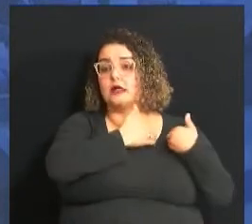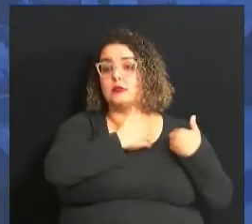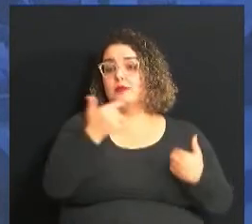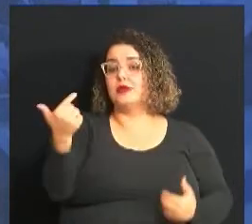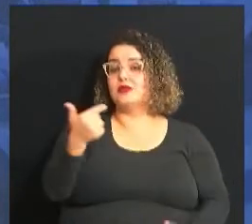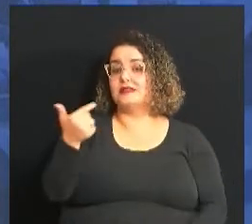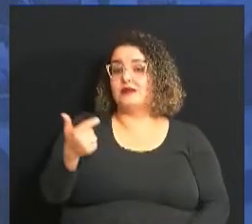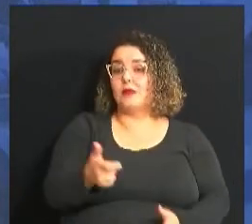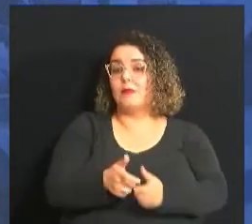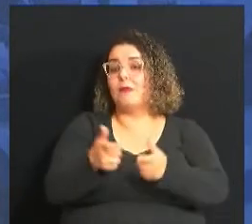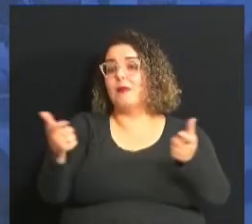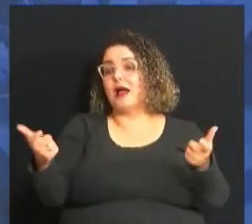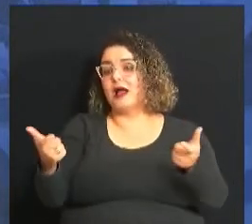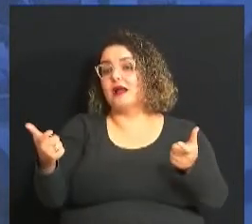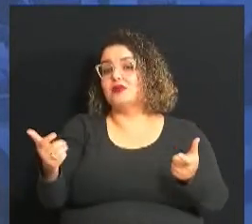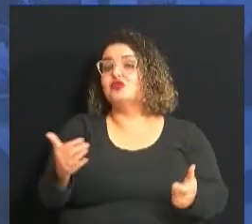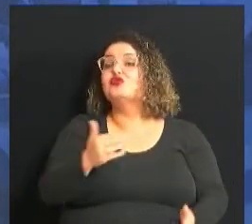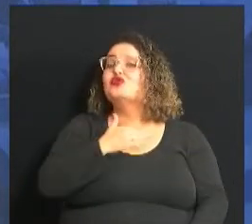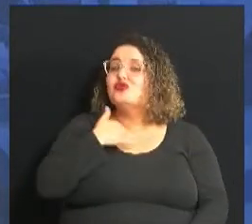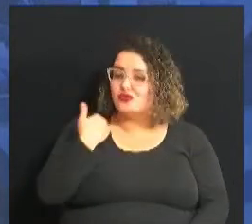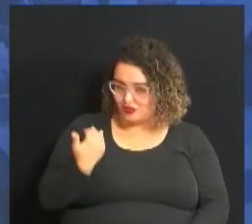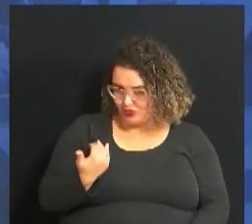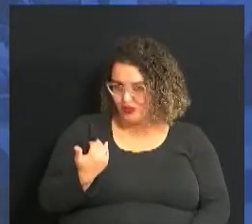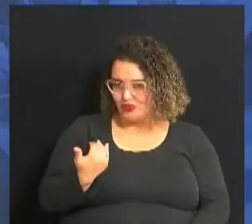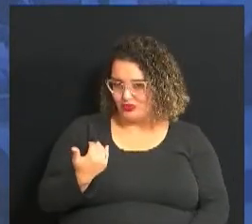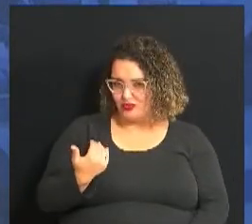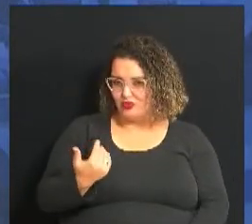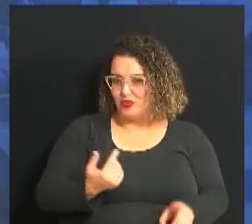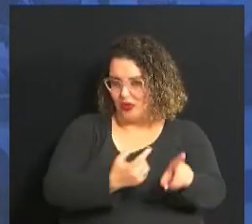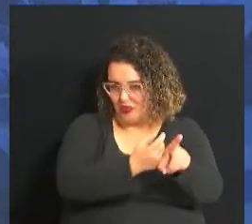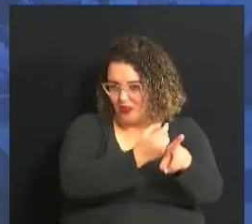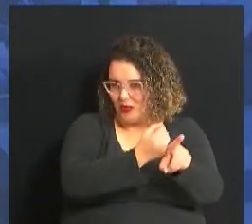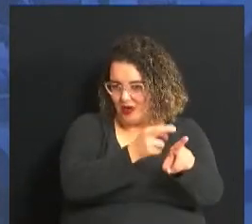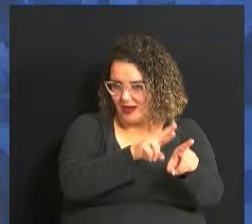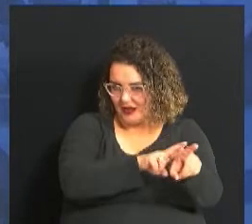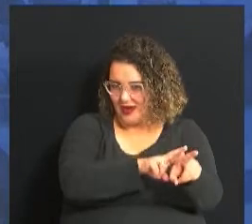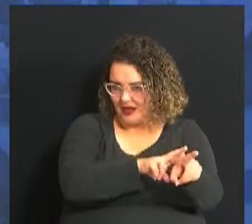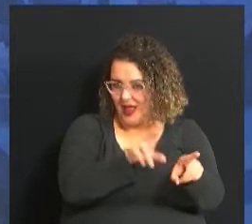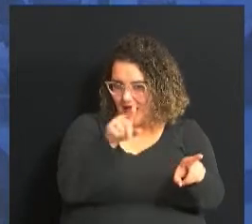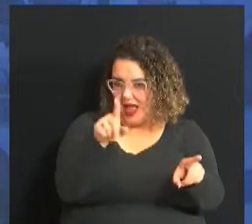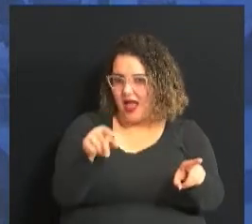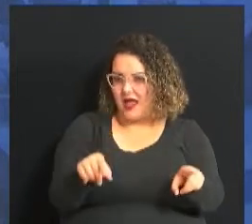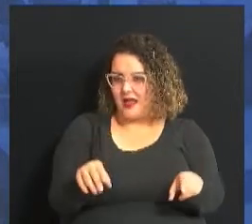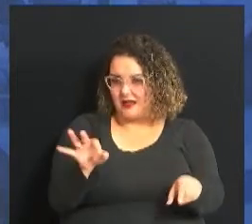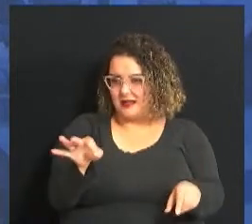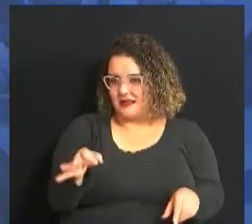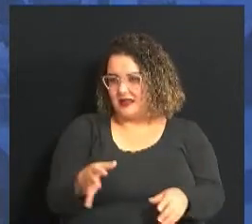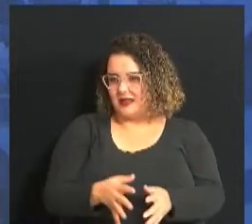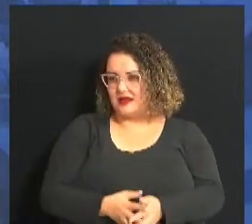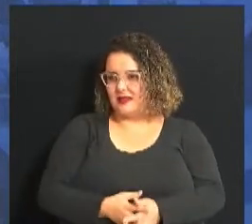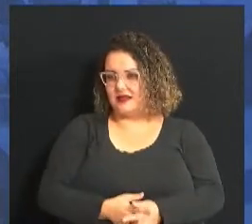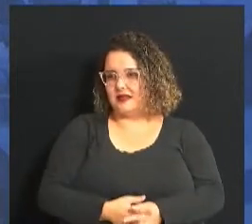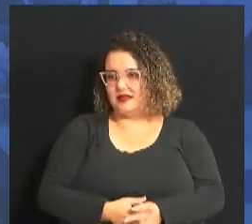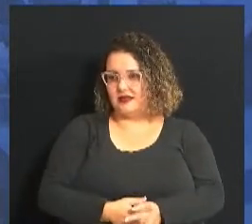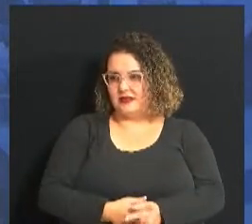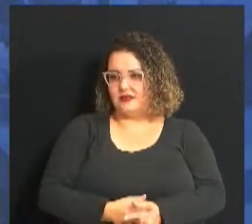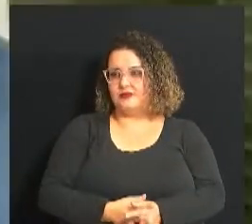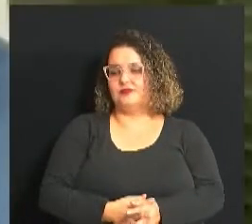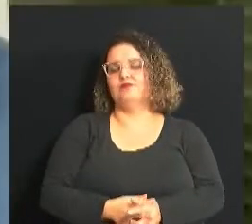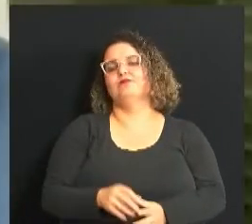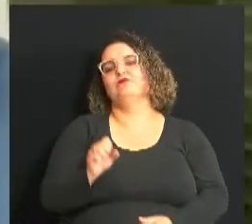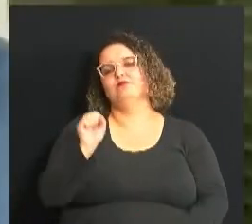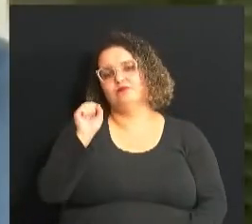maior causa de morte por câncer. É isso mesmo? Esse dado é correto? Sim,